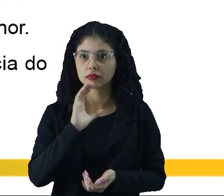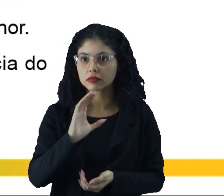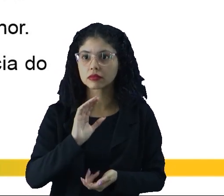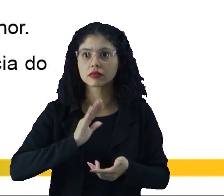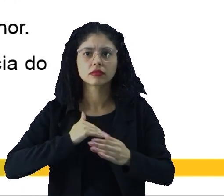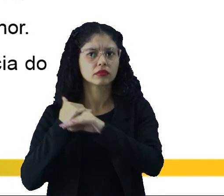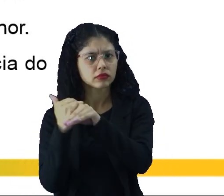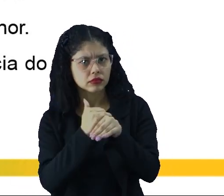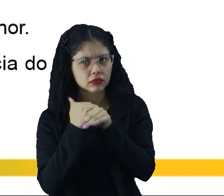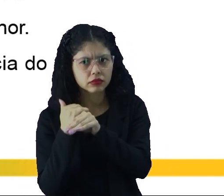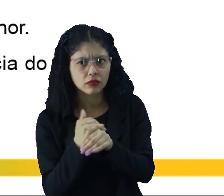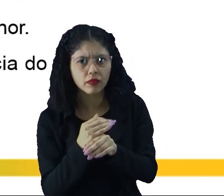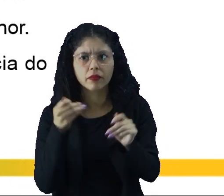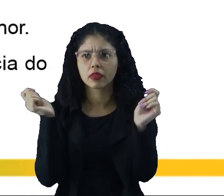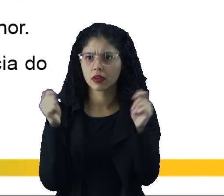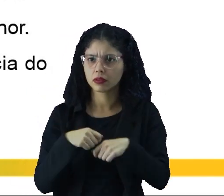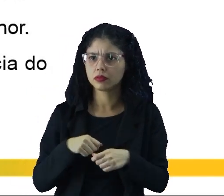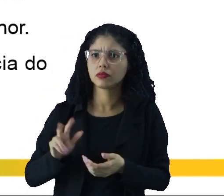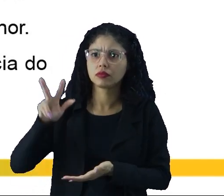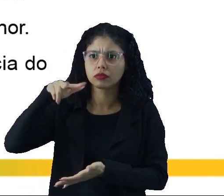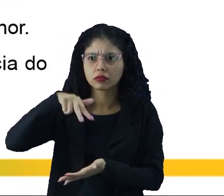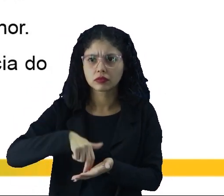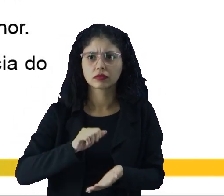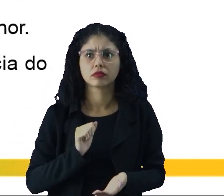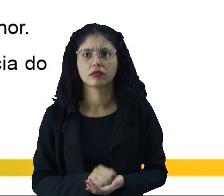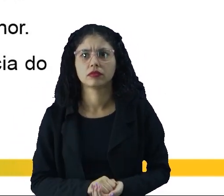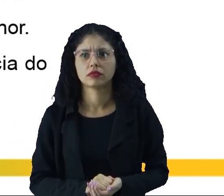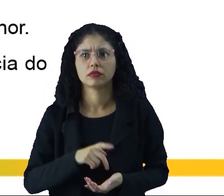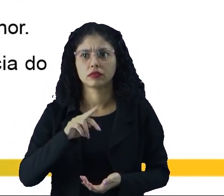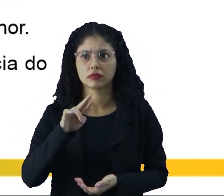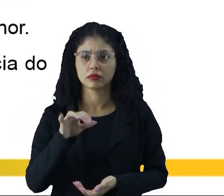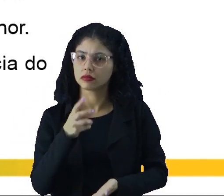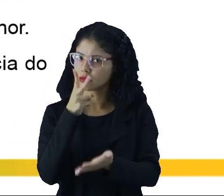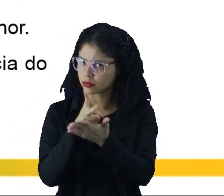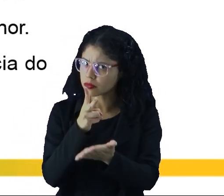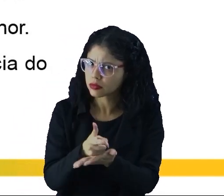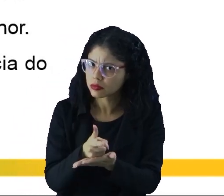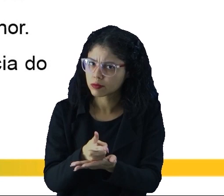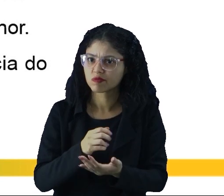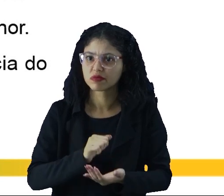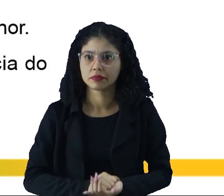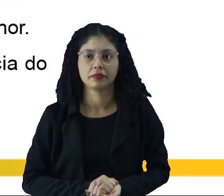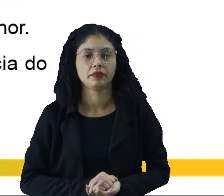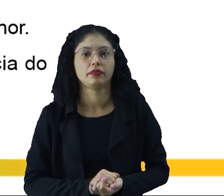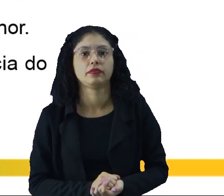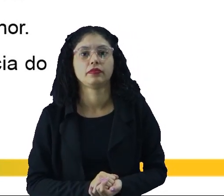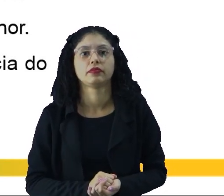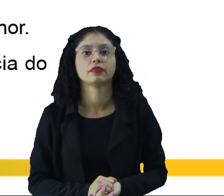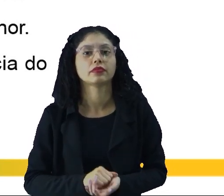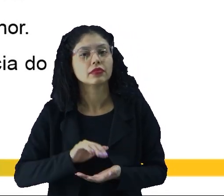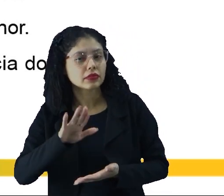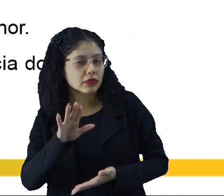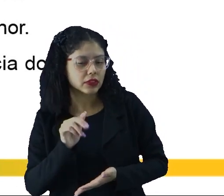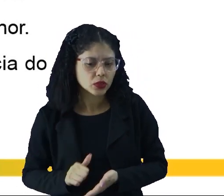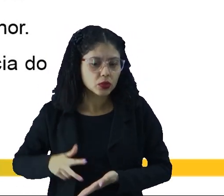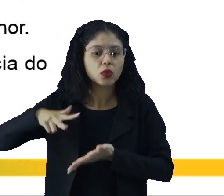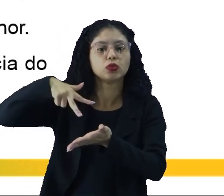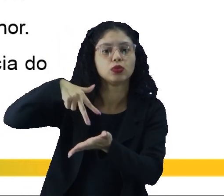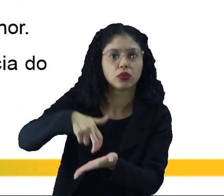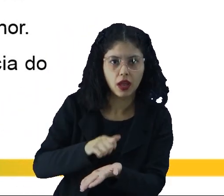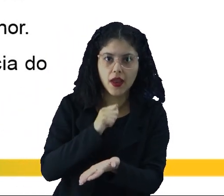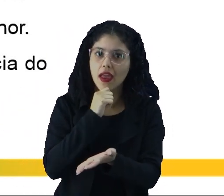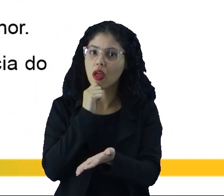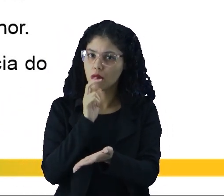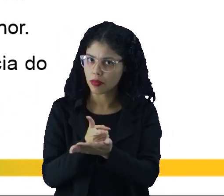A letra C, igual, pois o impulso aplicado pelo astronauta é o mesmo. Apesar do impulso ser o